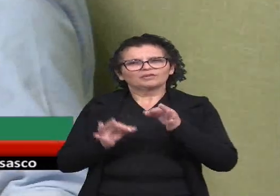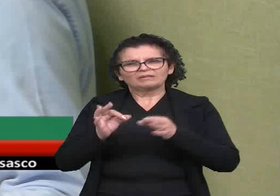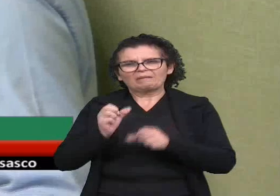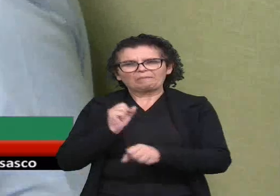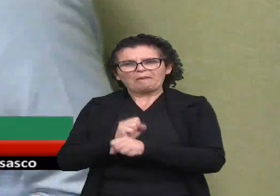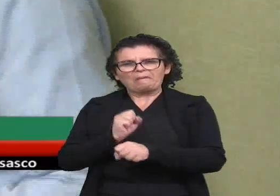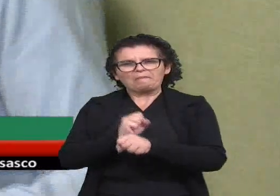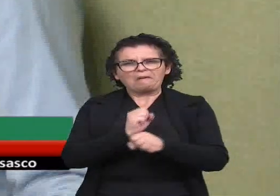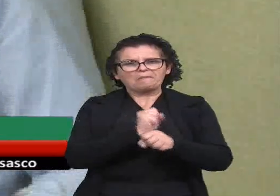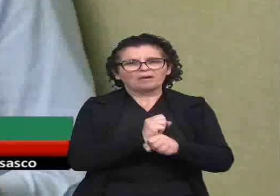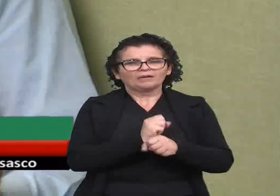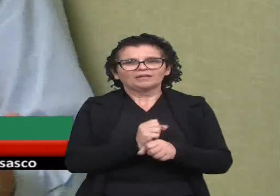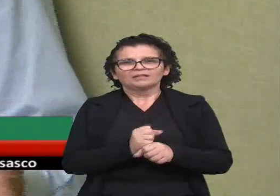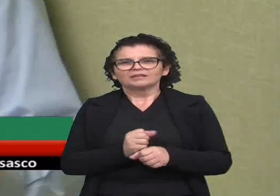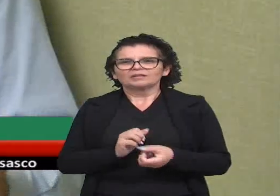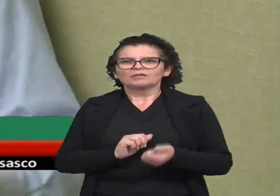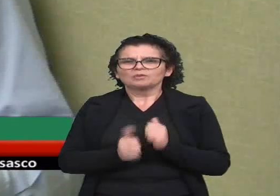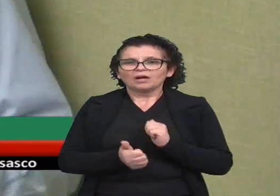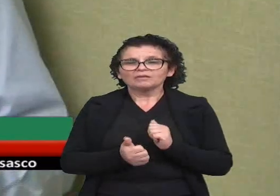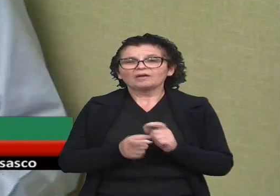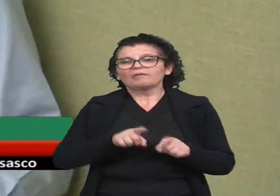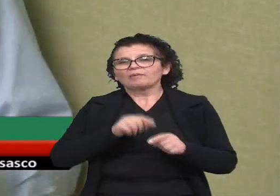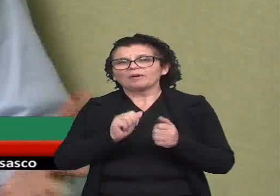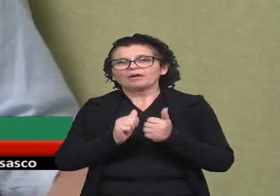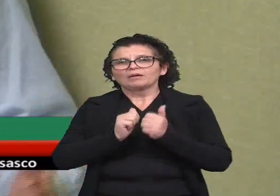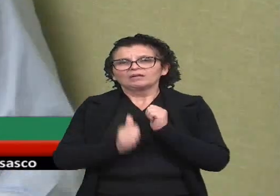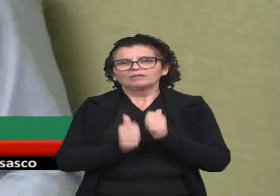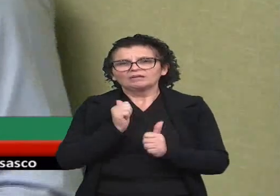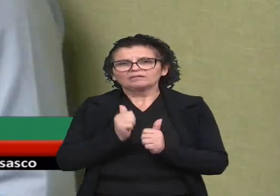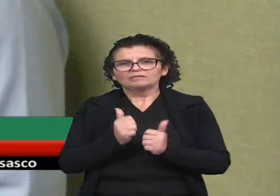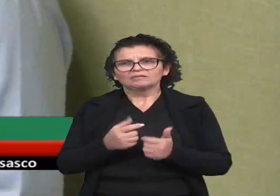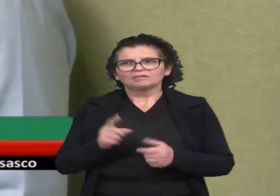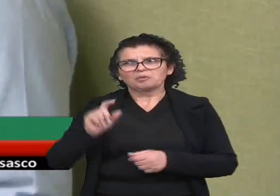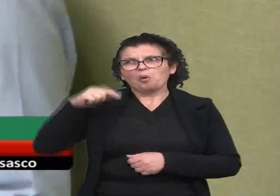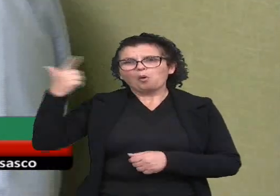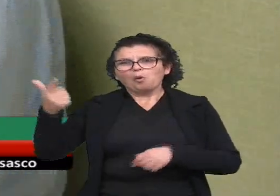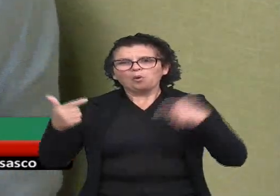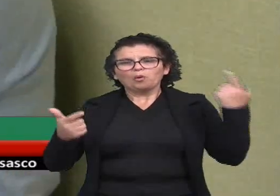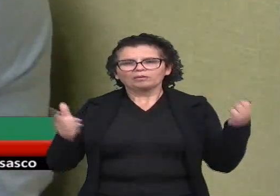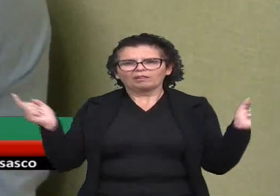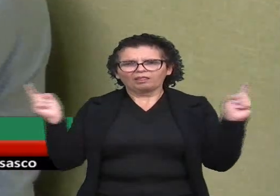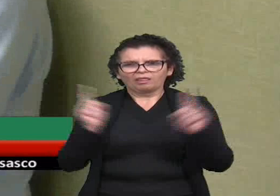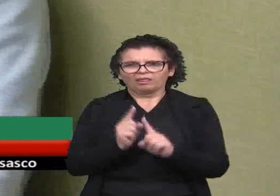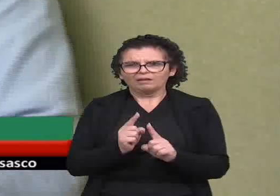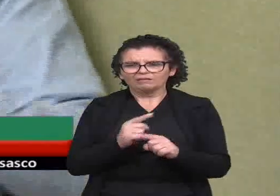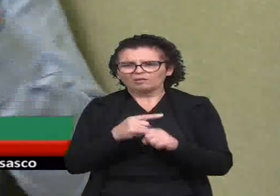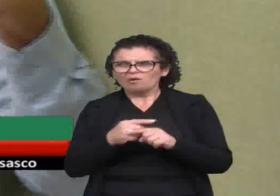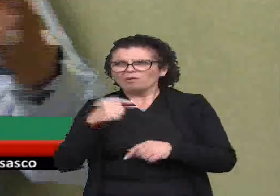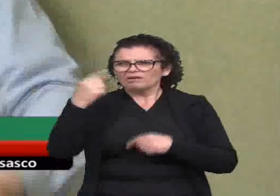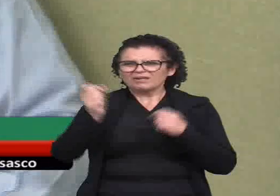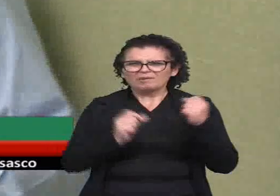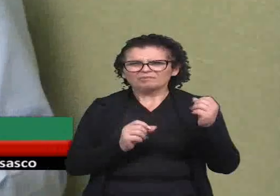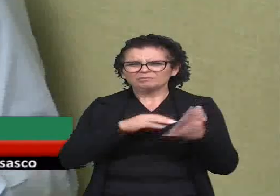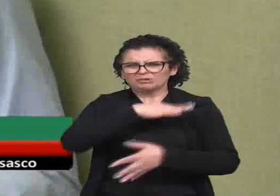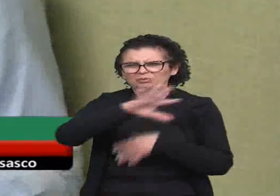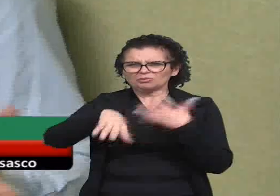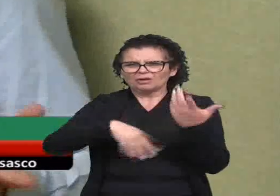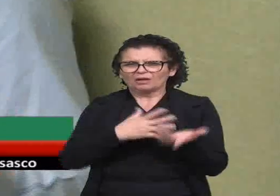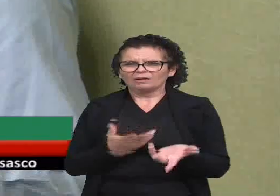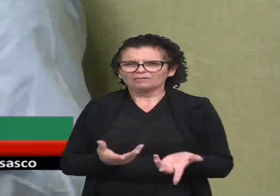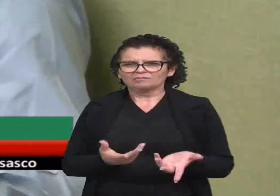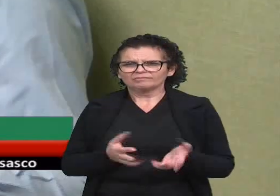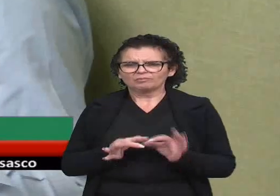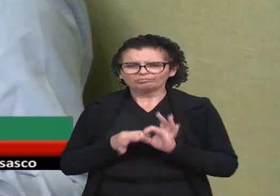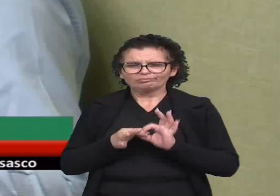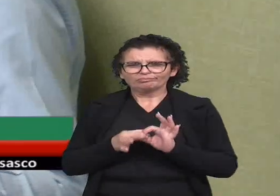vezes, o jogador tá jogando aí no time de Osasco, nem daqui é... E disputa um campeonato aqui, outro ali e tal, não tem muita